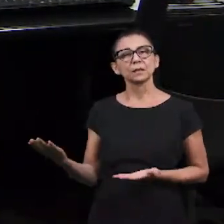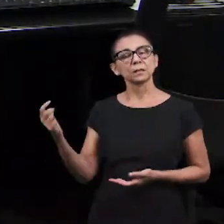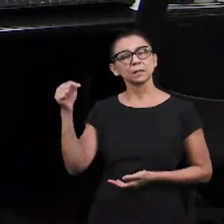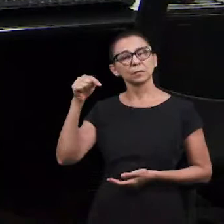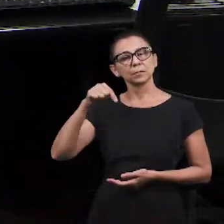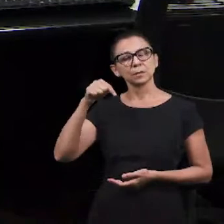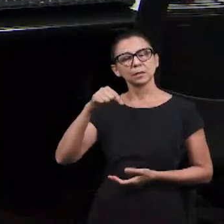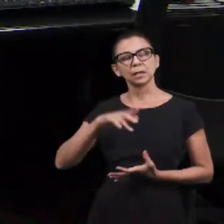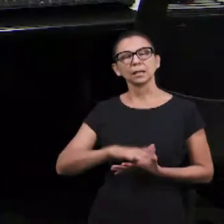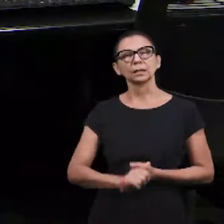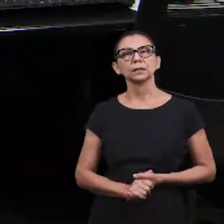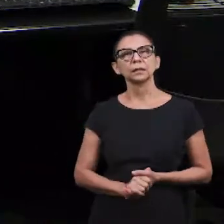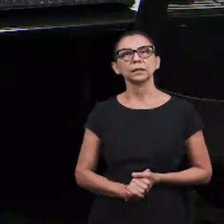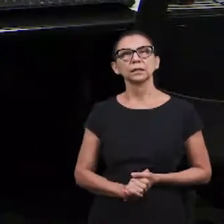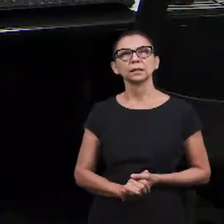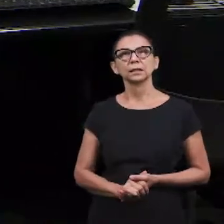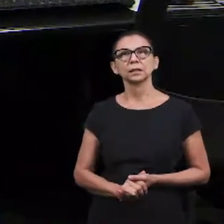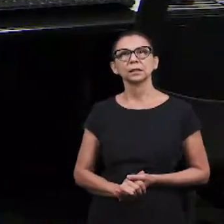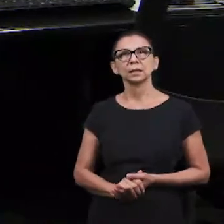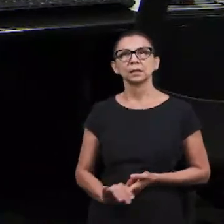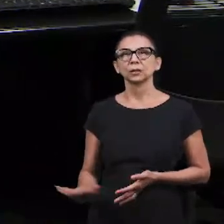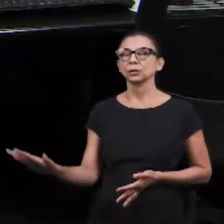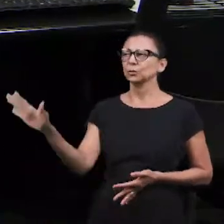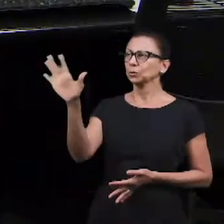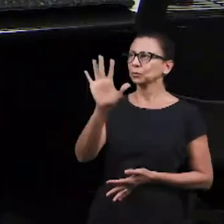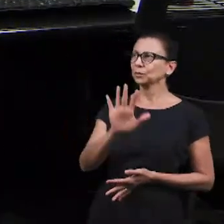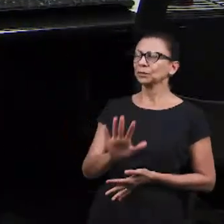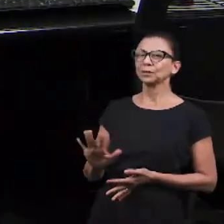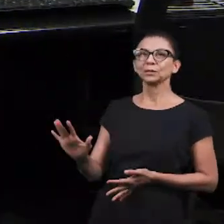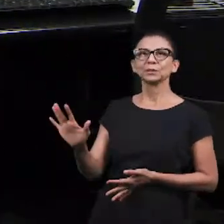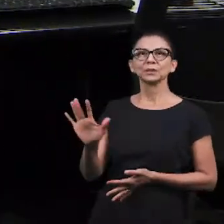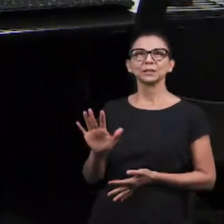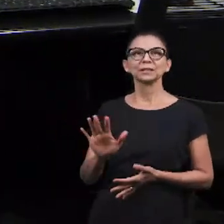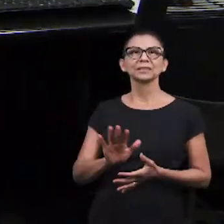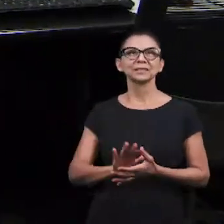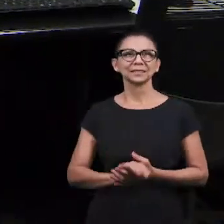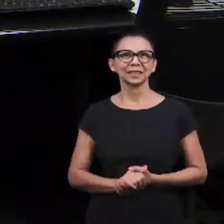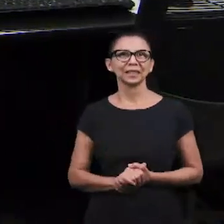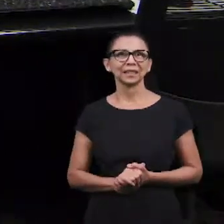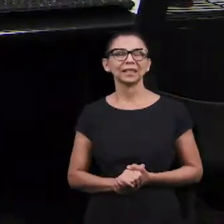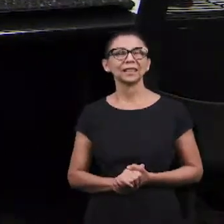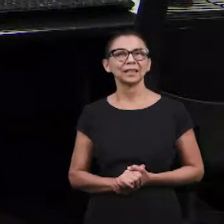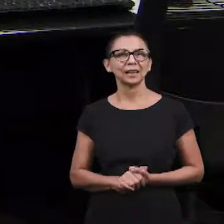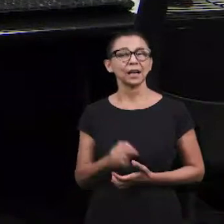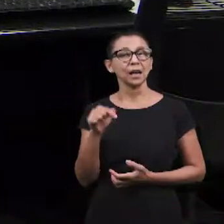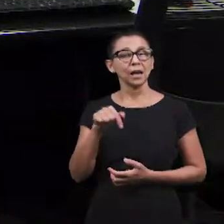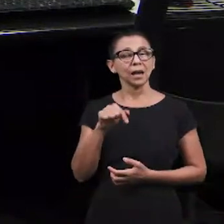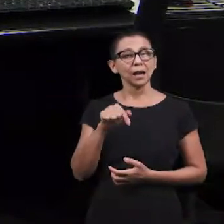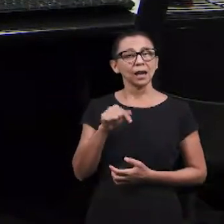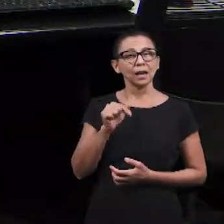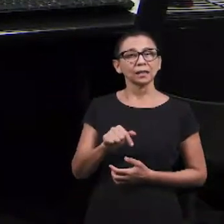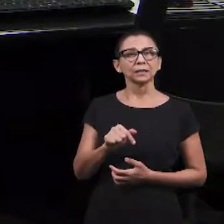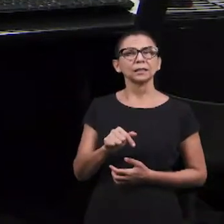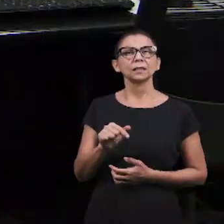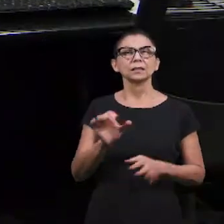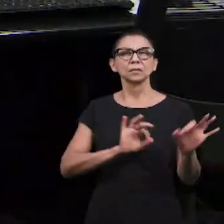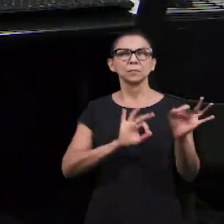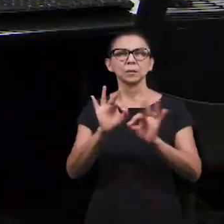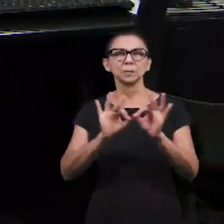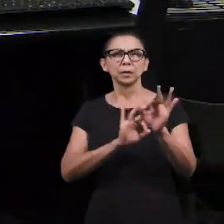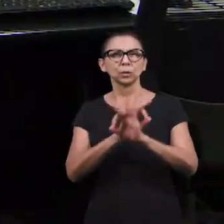nossa central de controle, da nossa central de transmissões, aqui no nosso switcher, onde os irmãos aqui fazem a